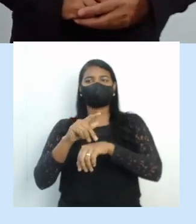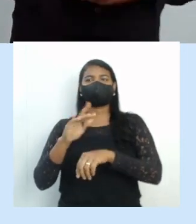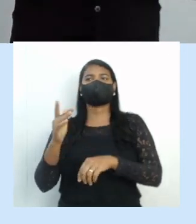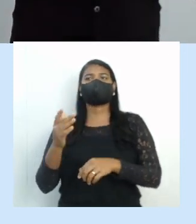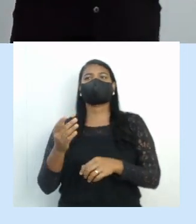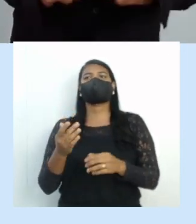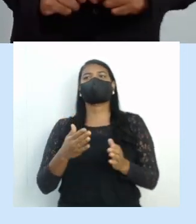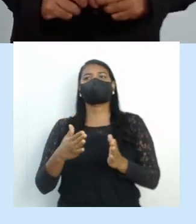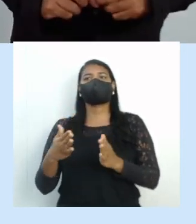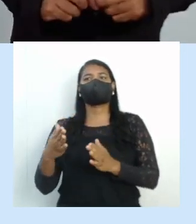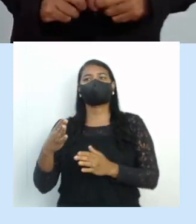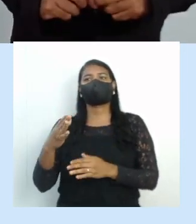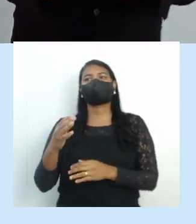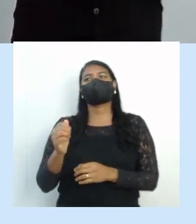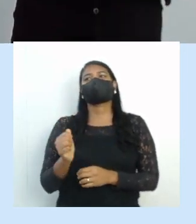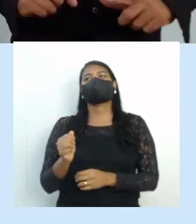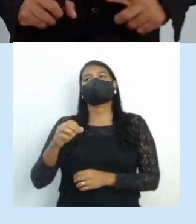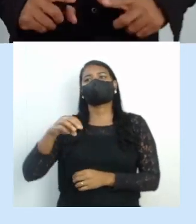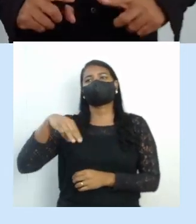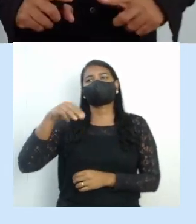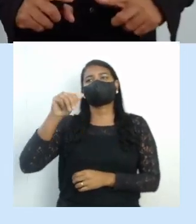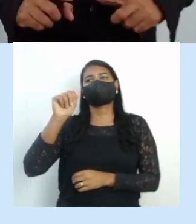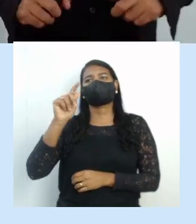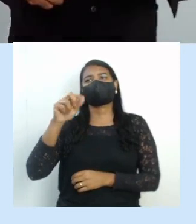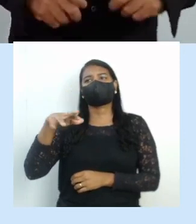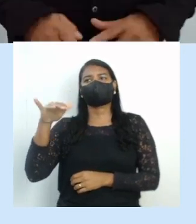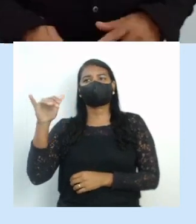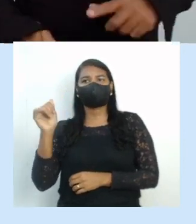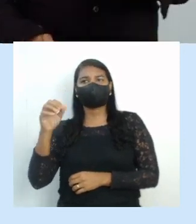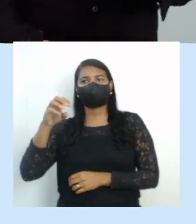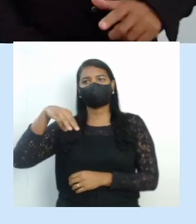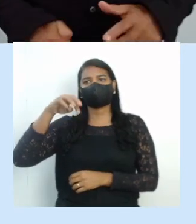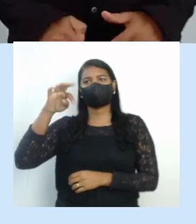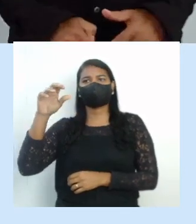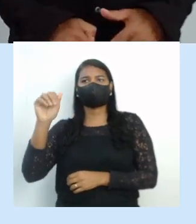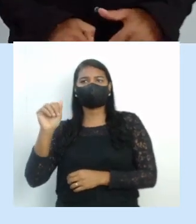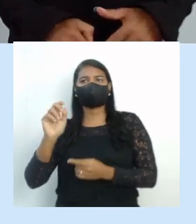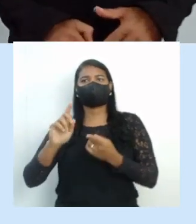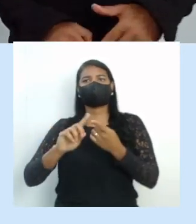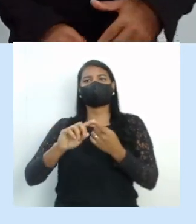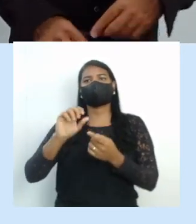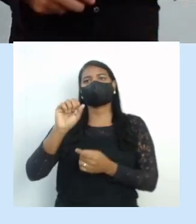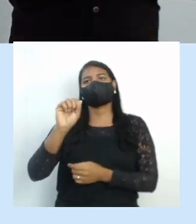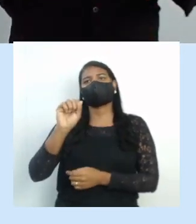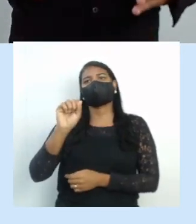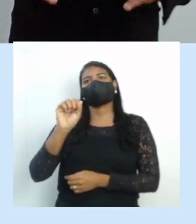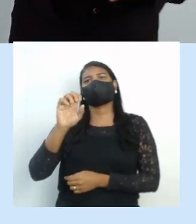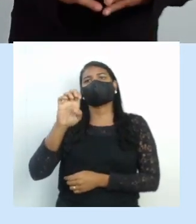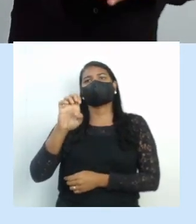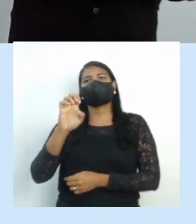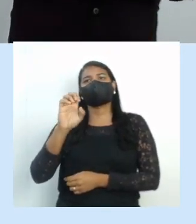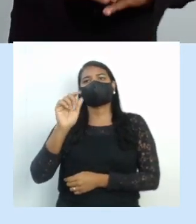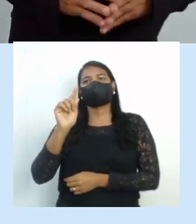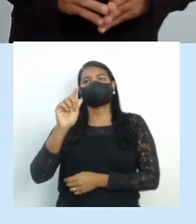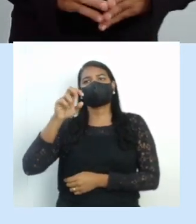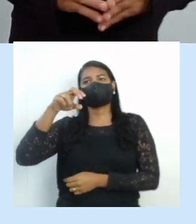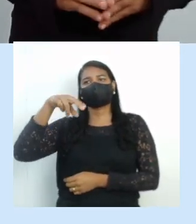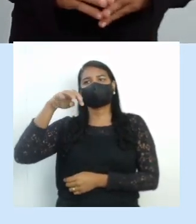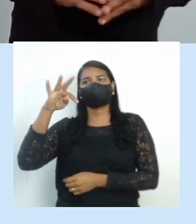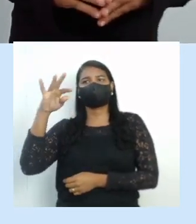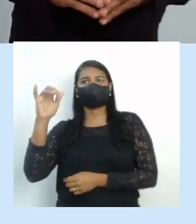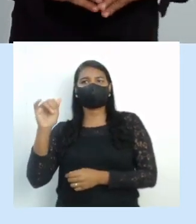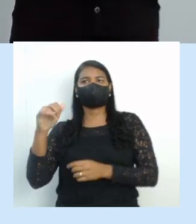de magmáticas, metamórficas e sedimentares. A existência aí desse